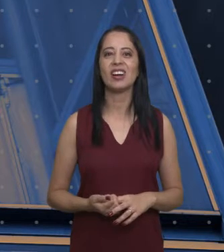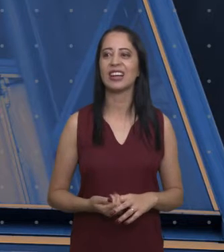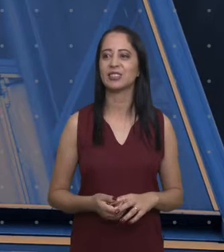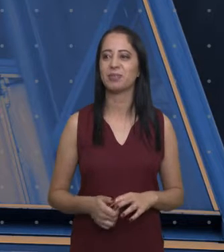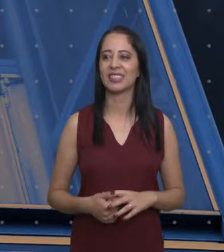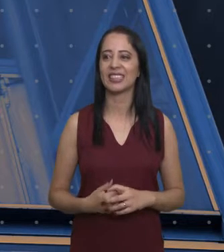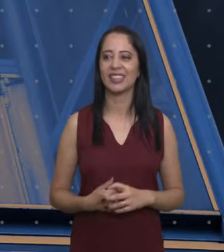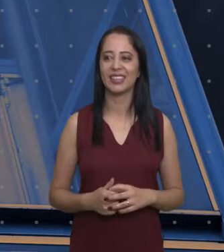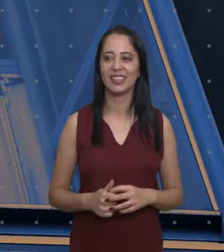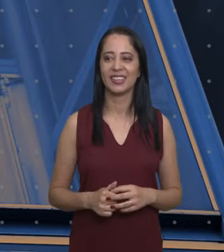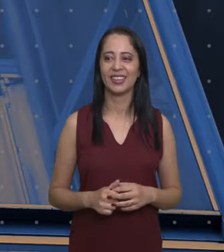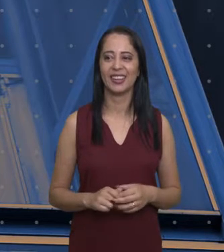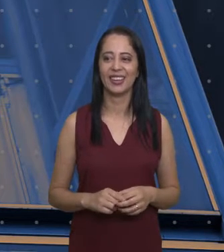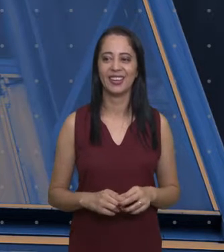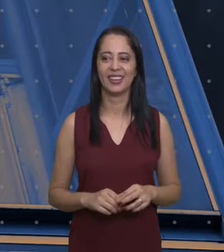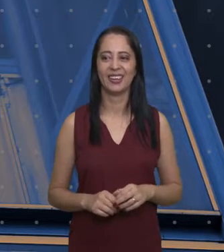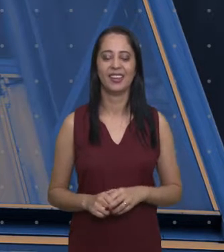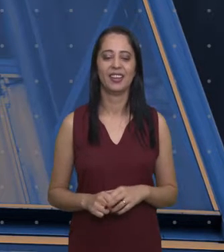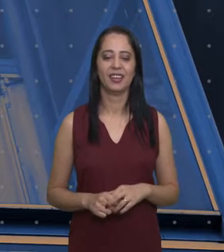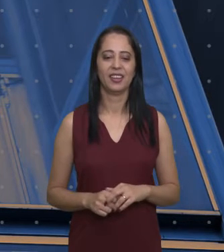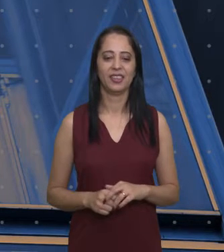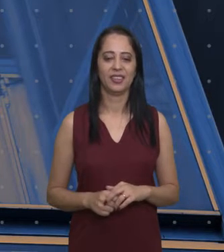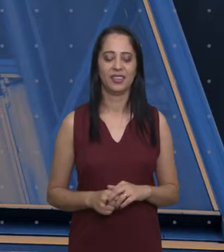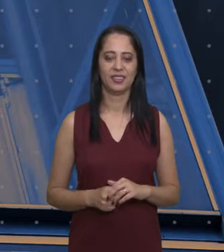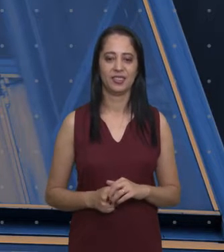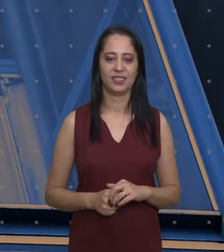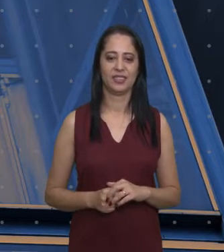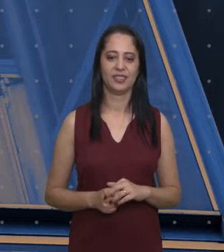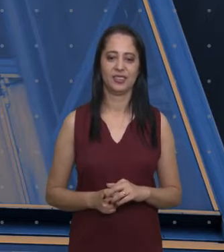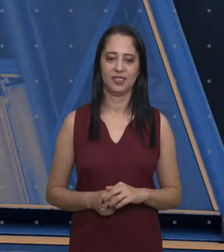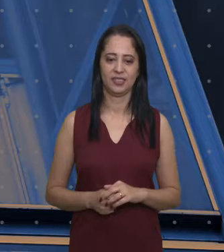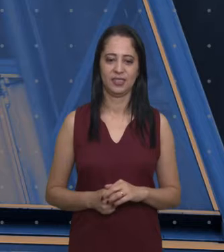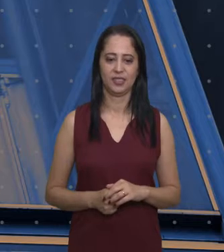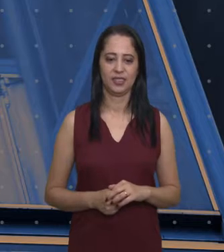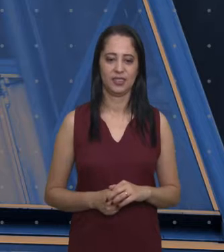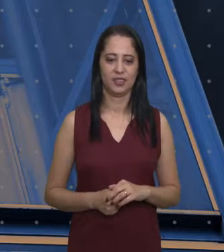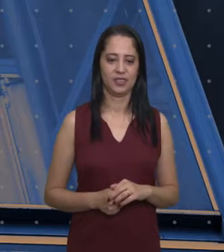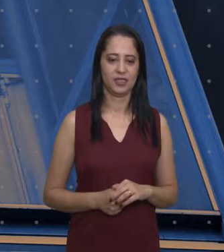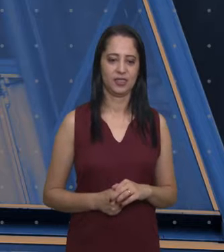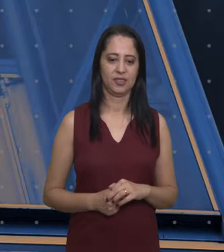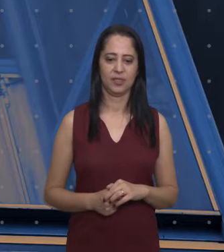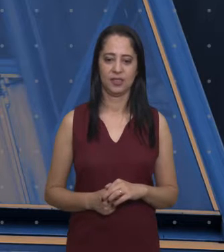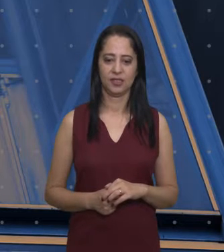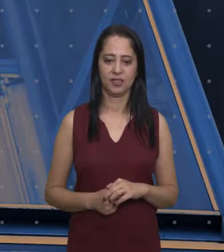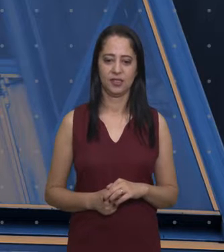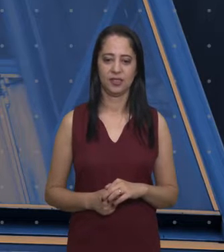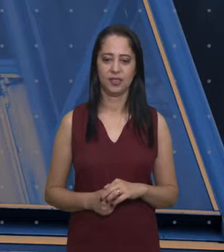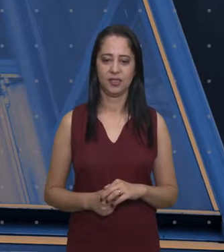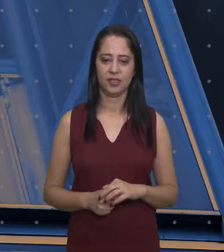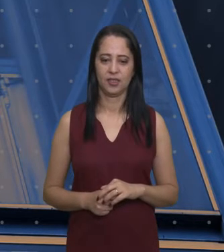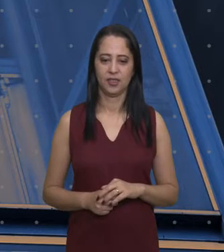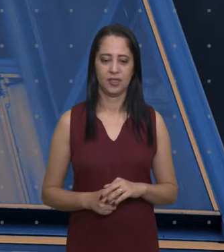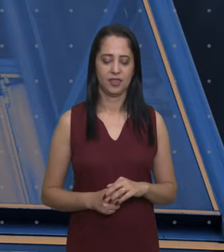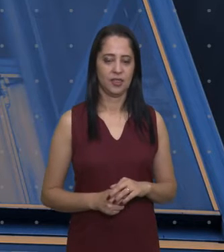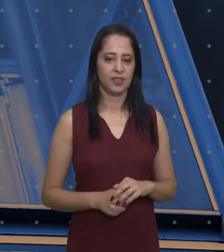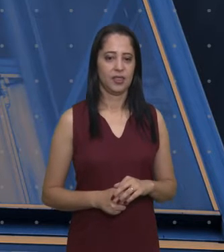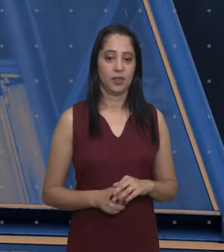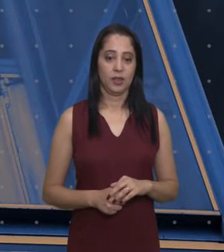de móveis planejados, projetista elétrico, projetista mecânico, recepcionista